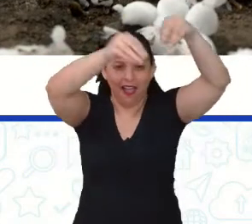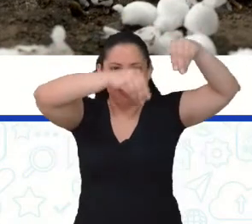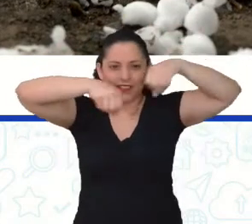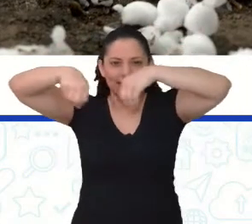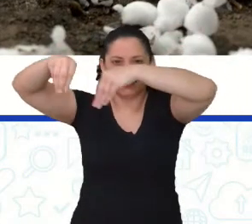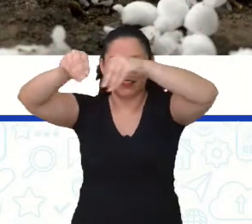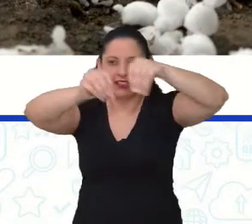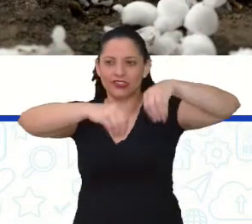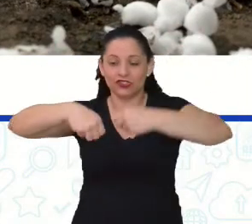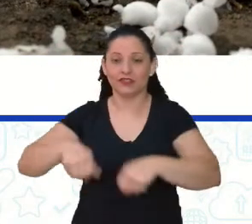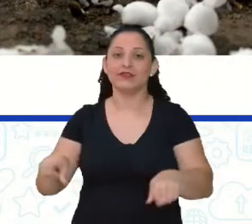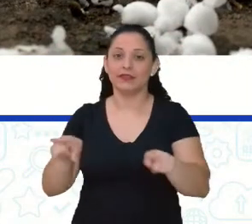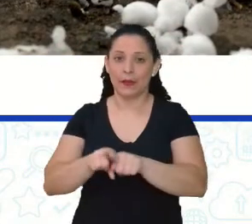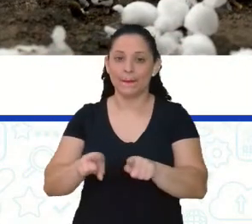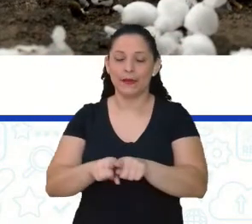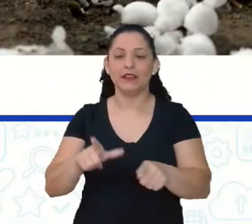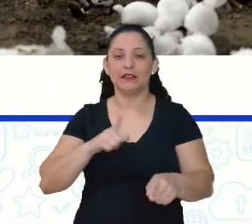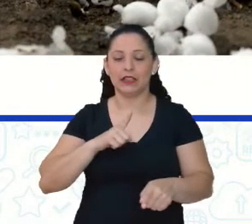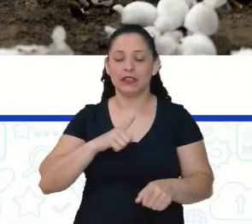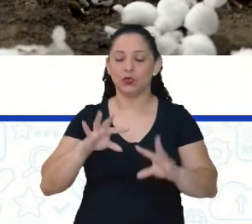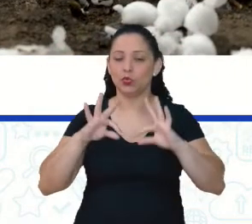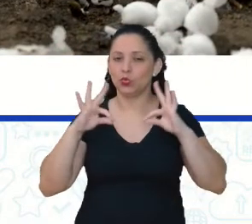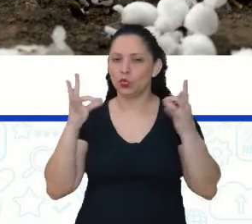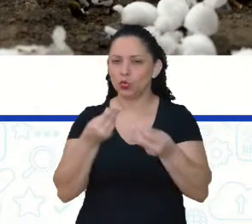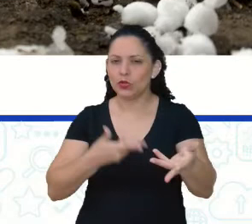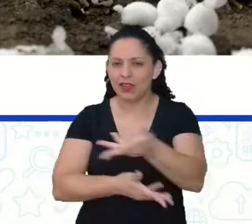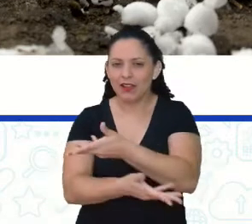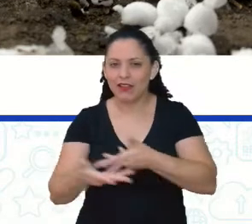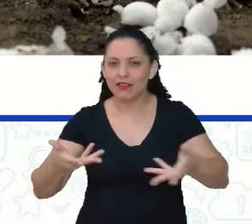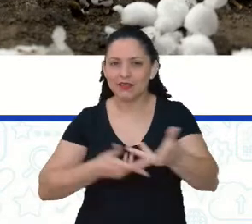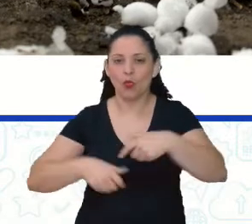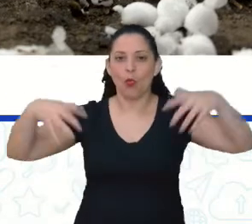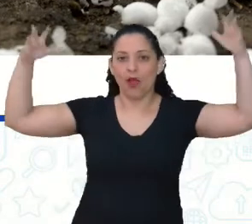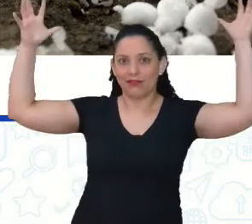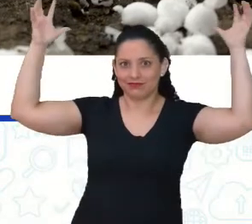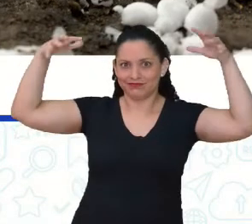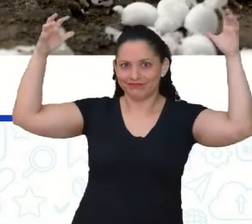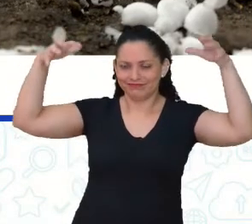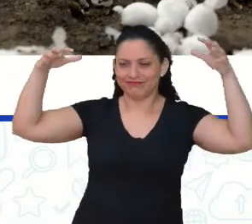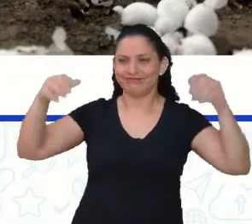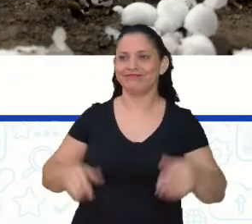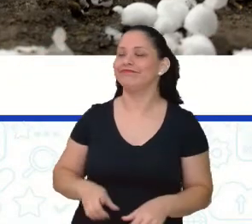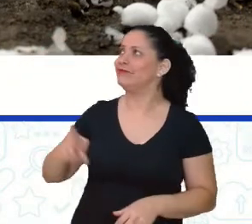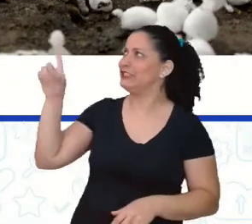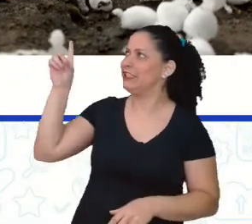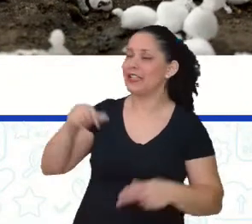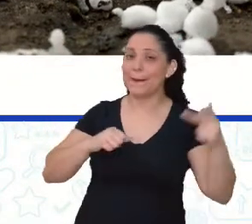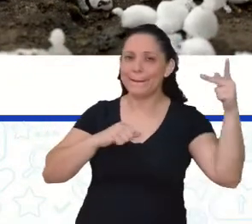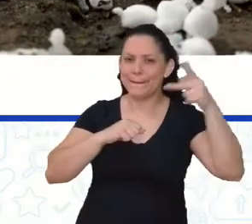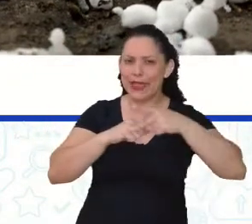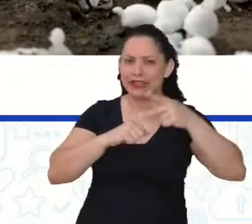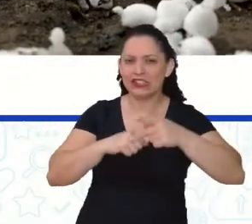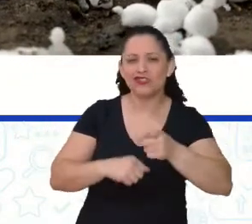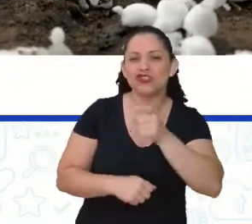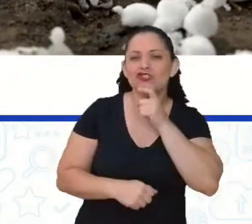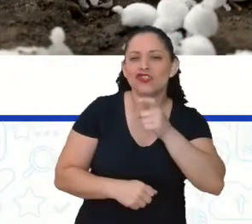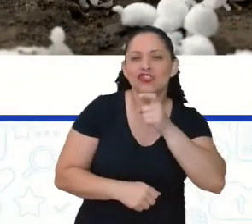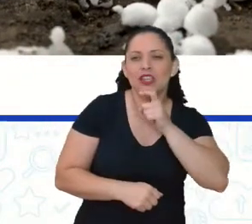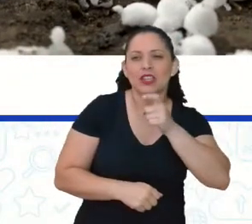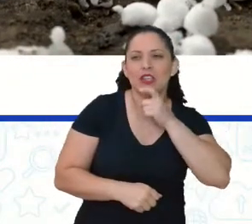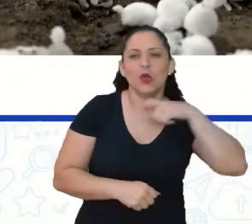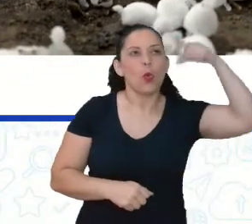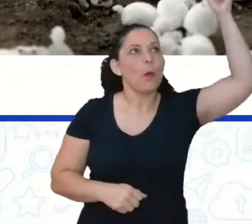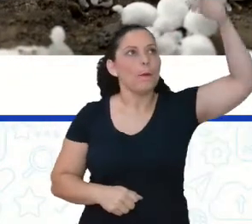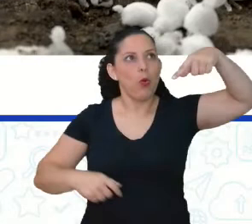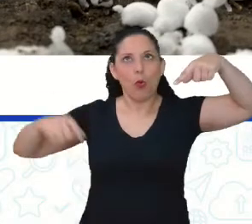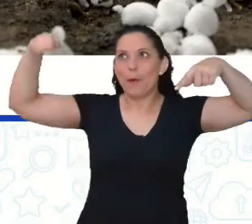fazem parte, são fenômenos que fazem parte dessas tempestades. A gente está vendo um videozinho aí de granizo caindo. Olha que